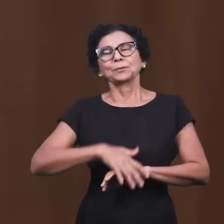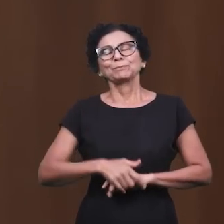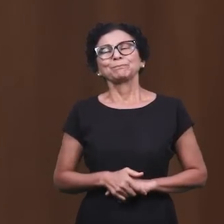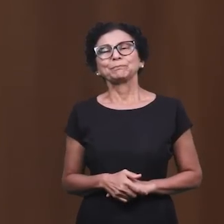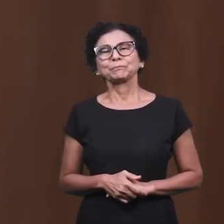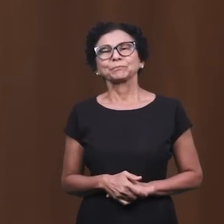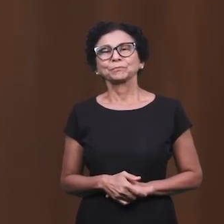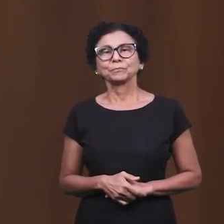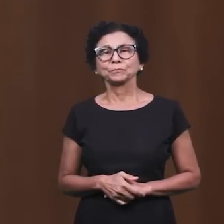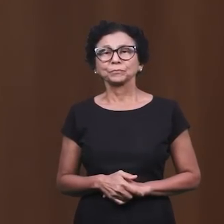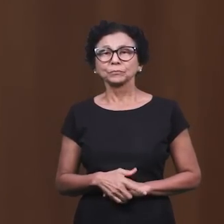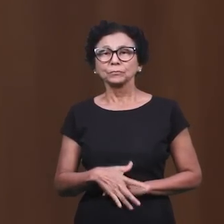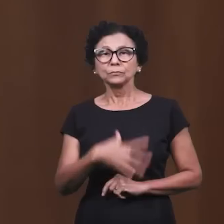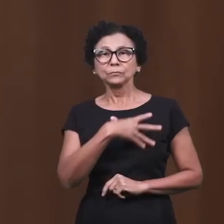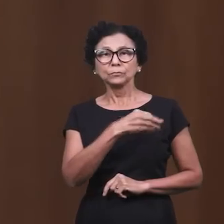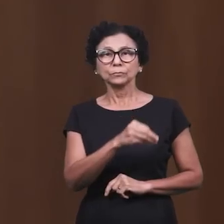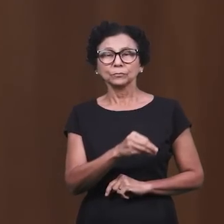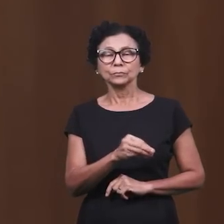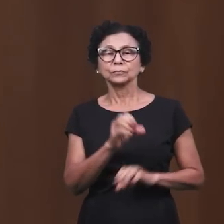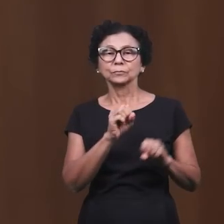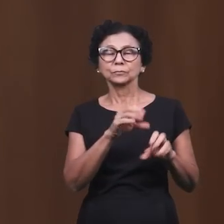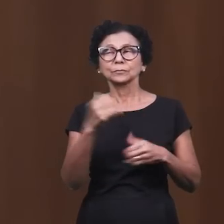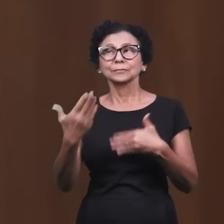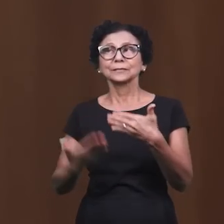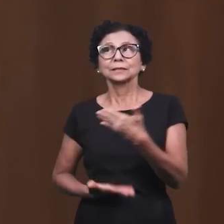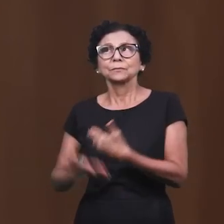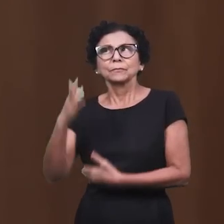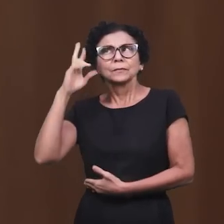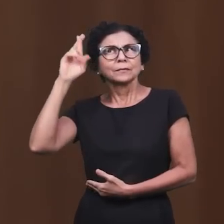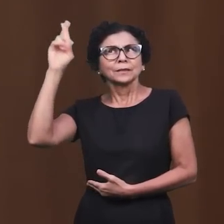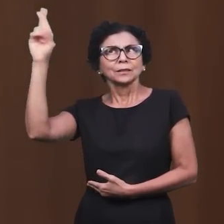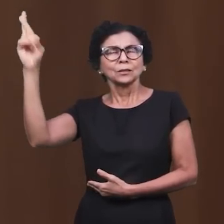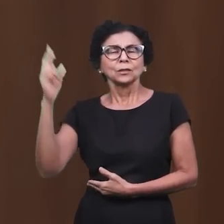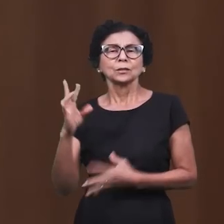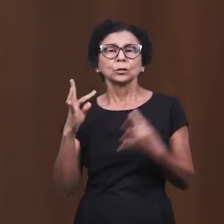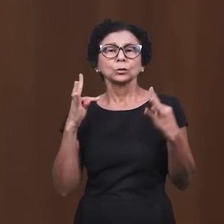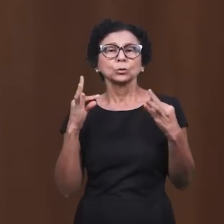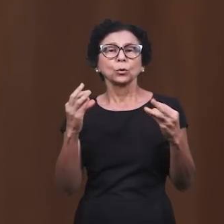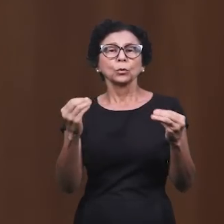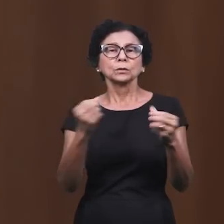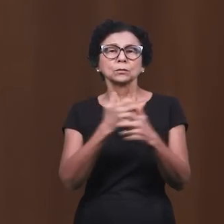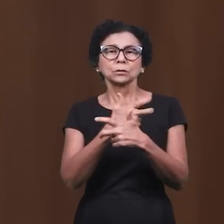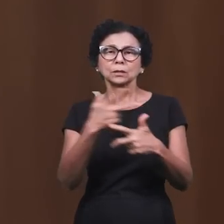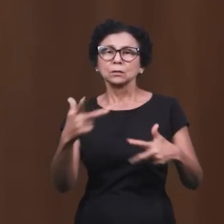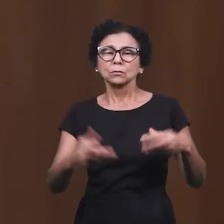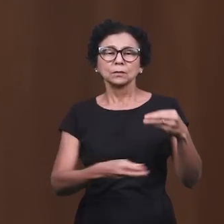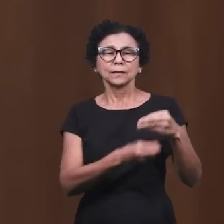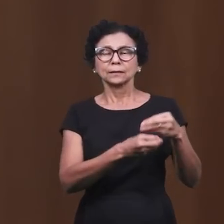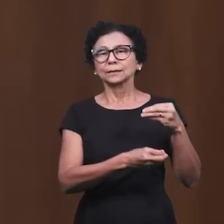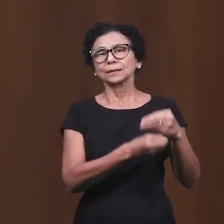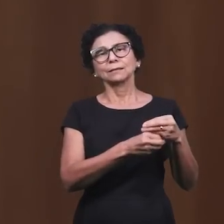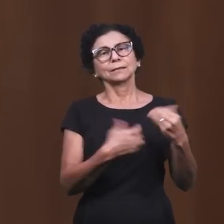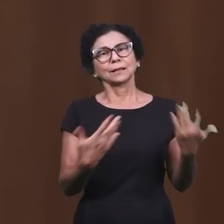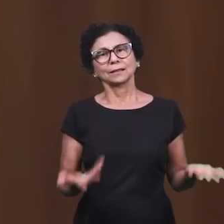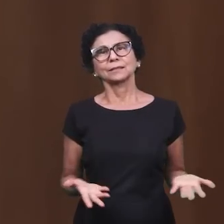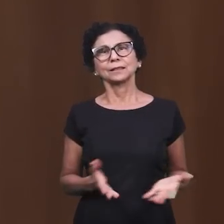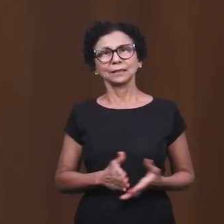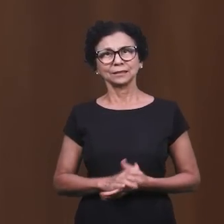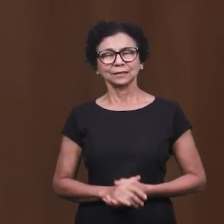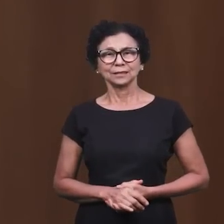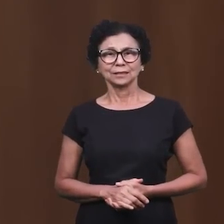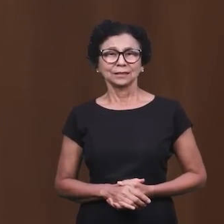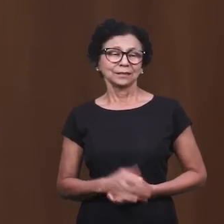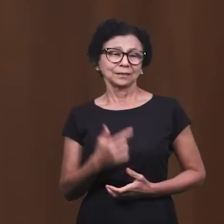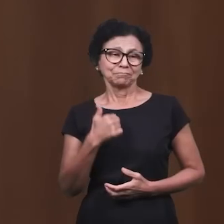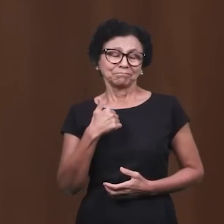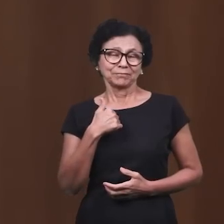é ensinar os nossos filhos na presença do Senhor para que eles atinjam esse alvo, né? Que é a salvação em Cristo Jesus. Não cabe a nós, obviamente, a salvação dos nossos filhos,